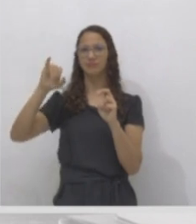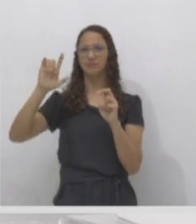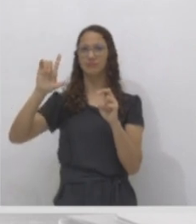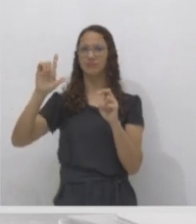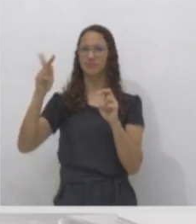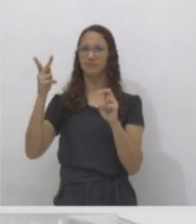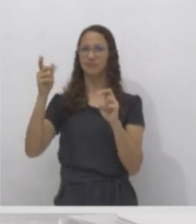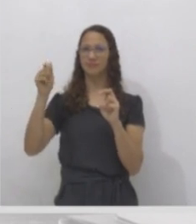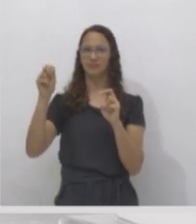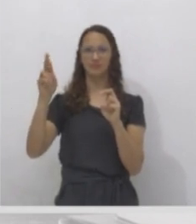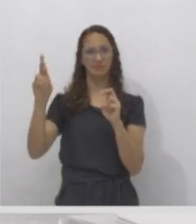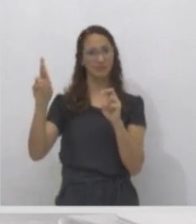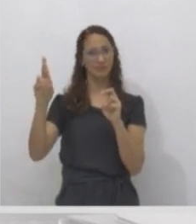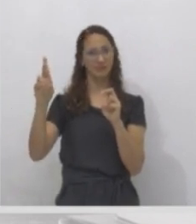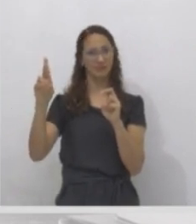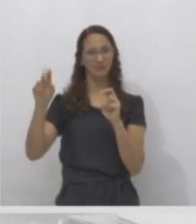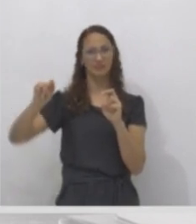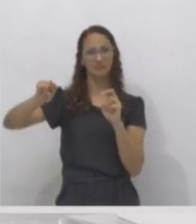milhar.